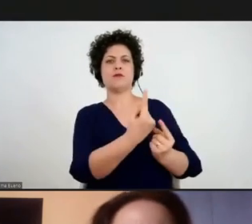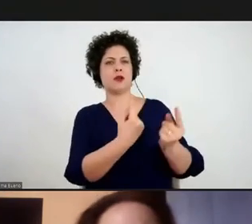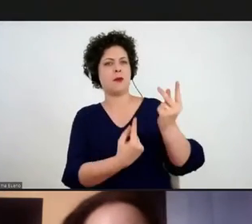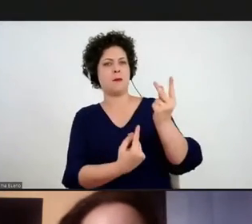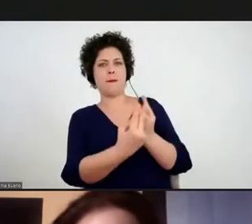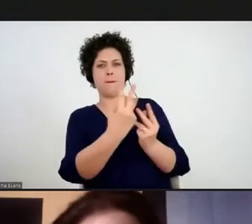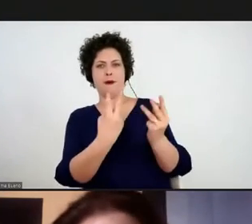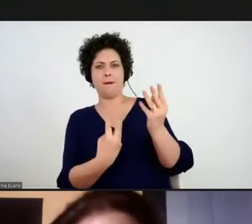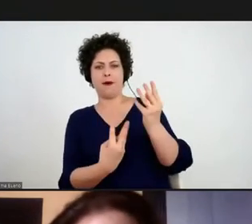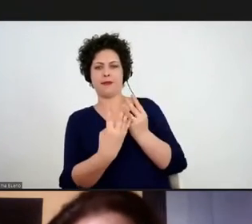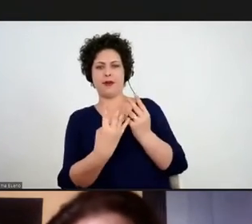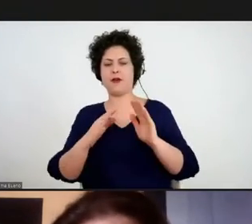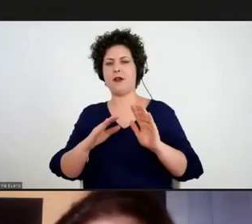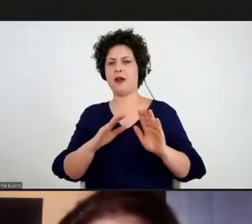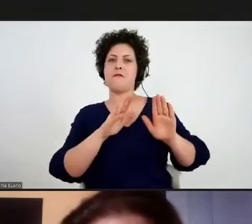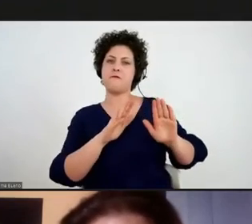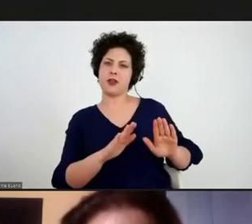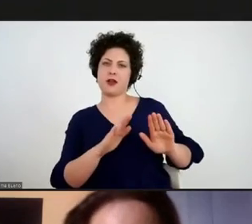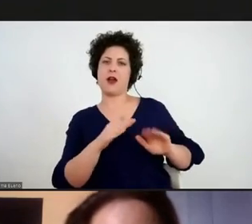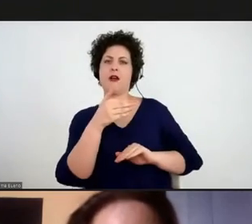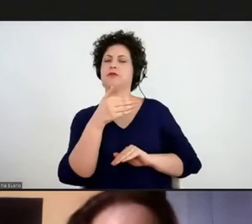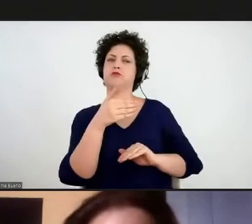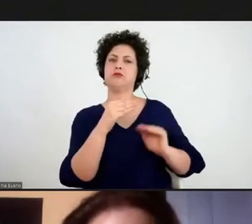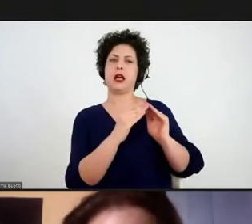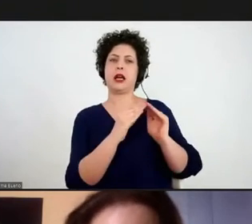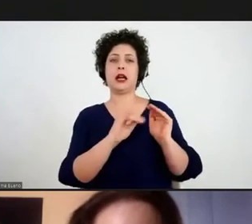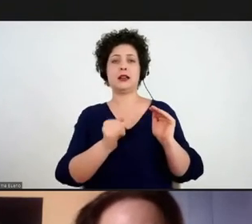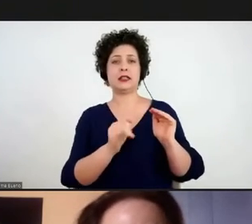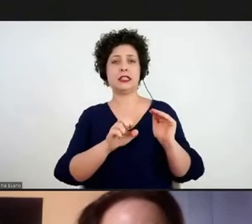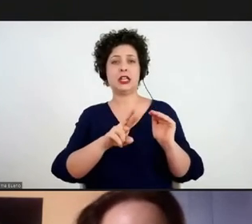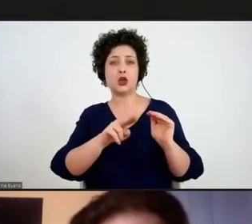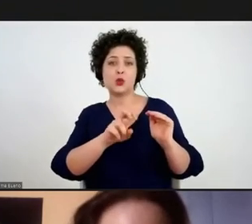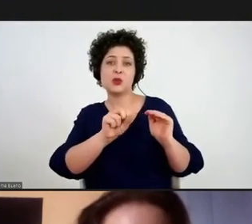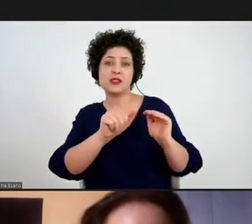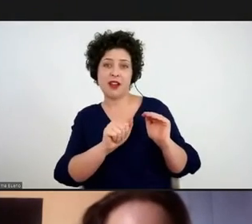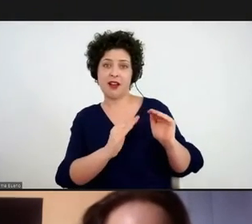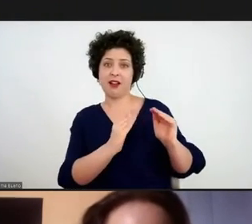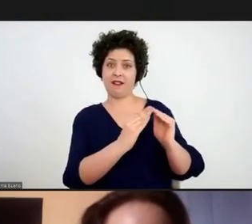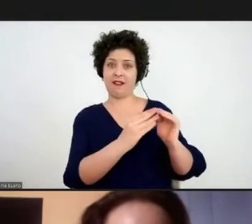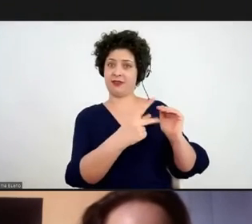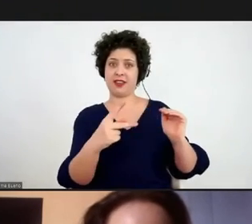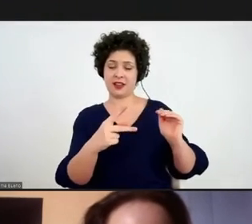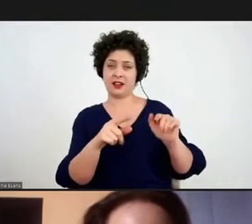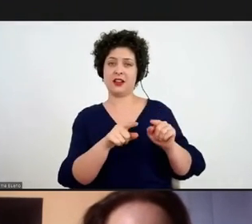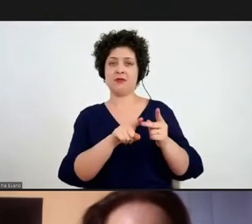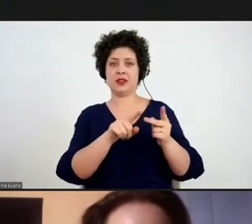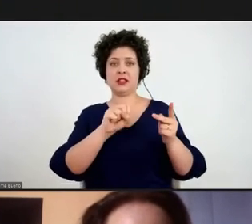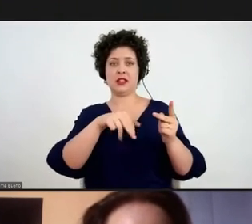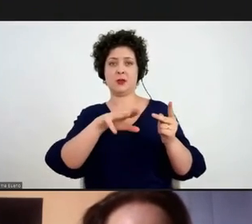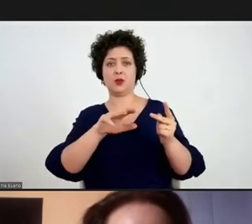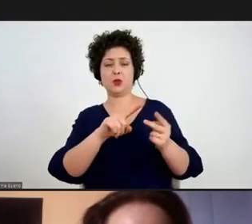ele de início ficava hospedado na casa de Jerusa e de Samu. A Kombi da